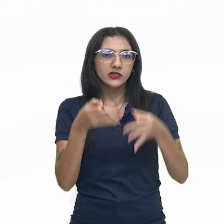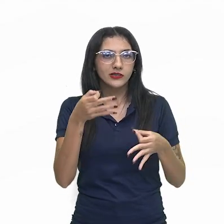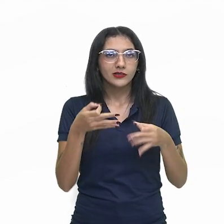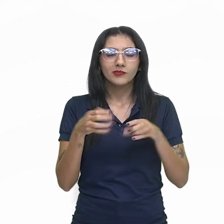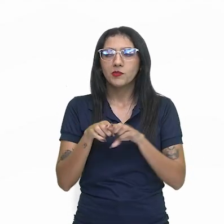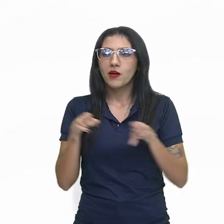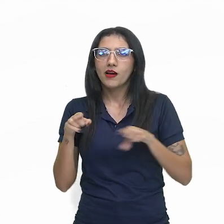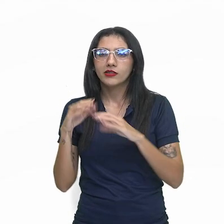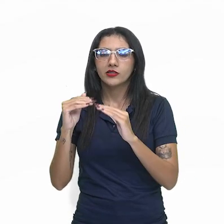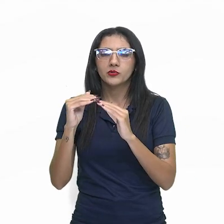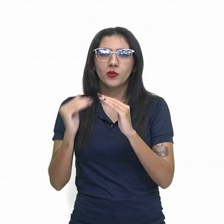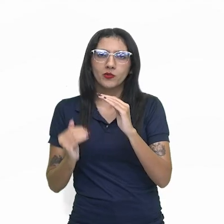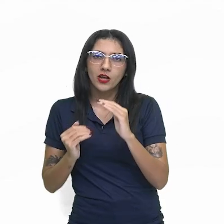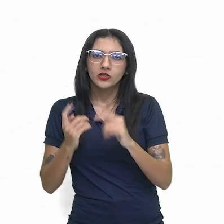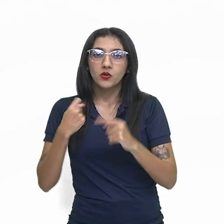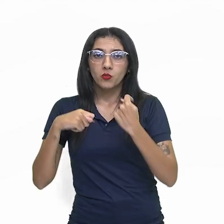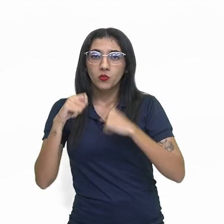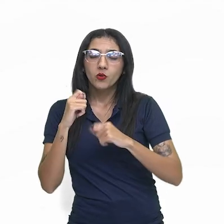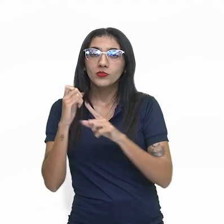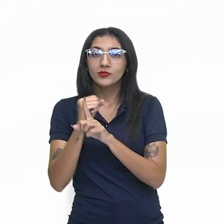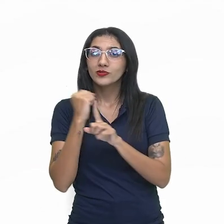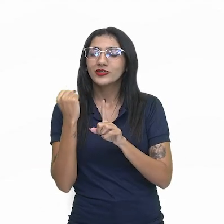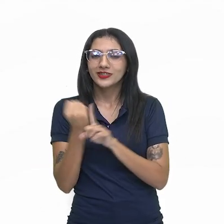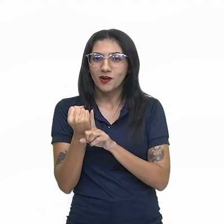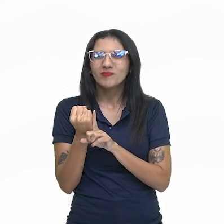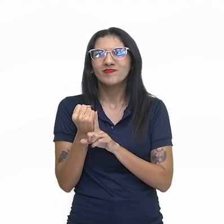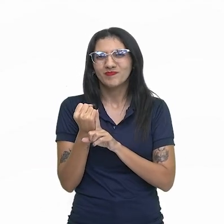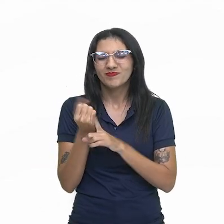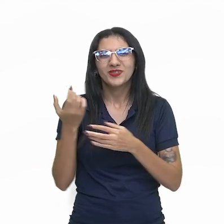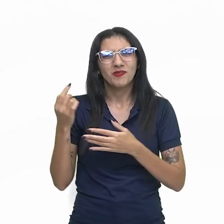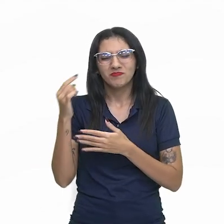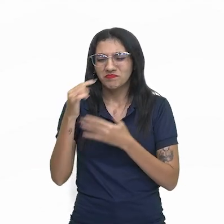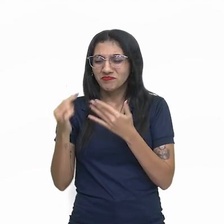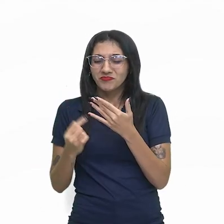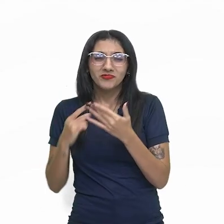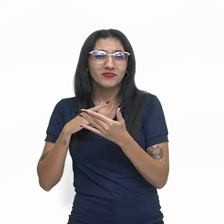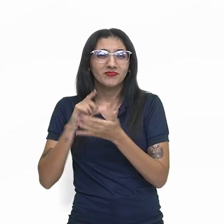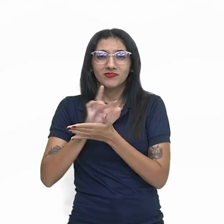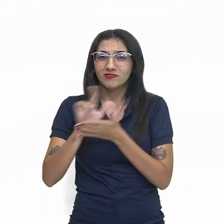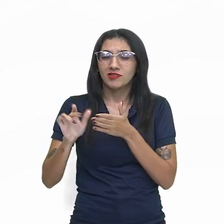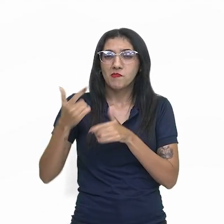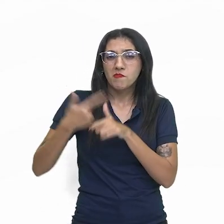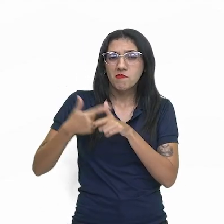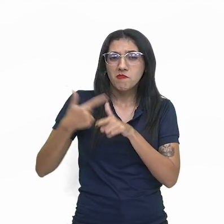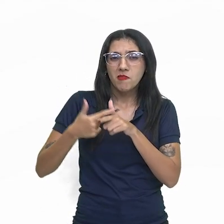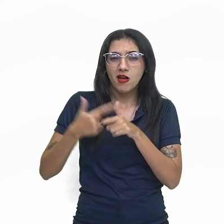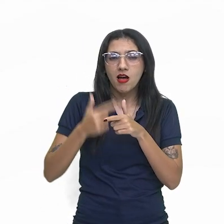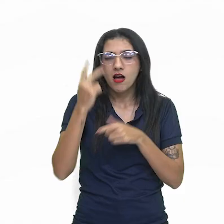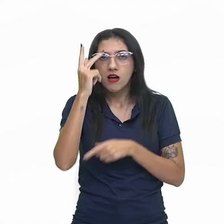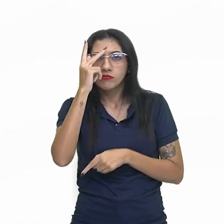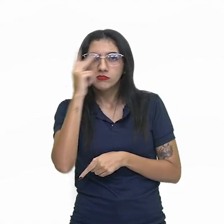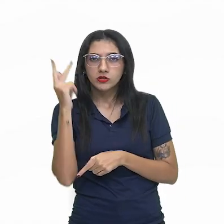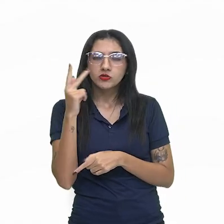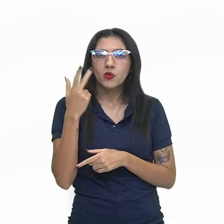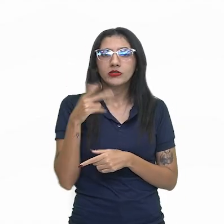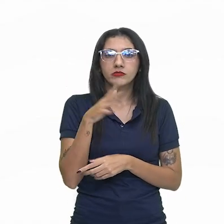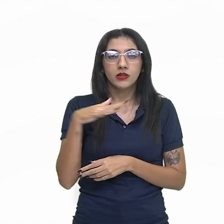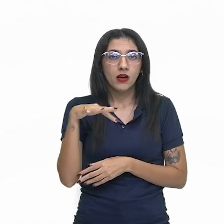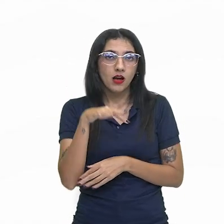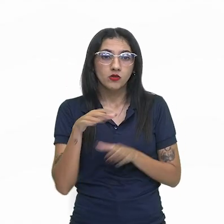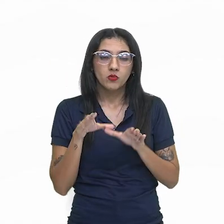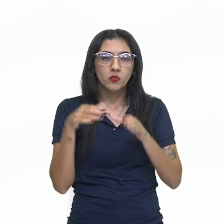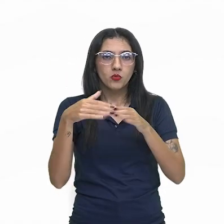desigualdade econômica e social, o que gerou uma série de questionamentos da parte de intelectuais,